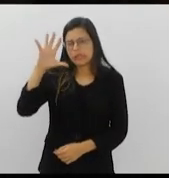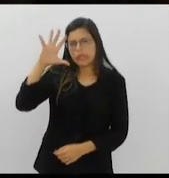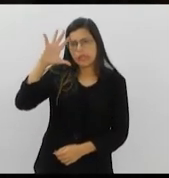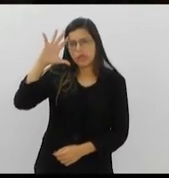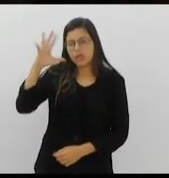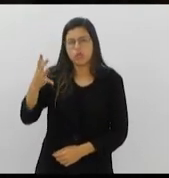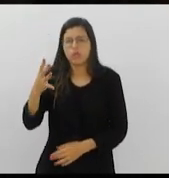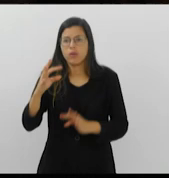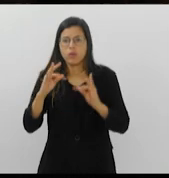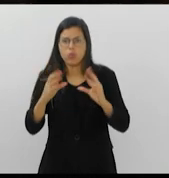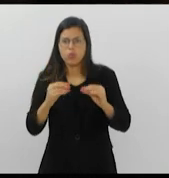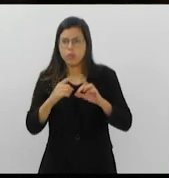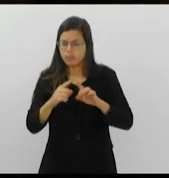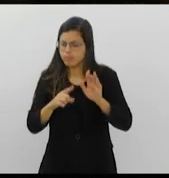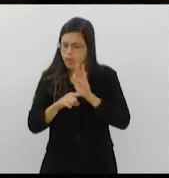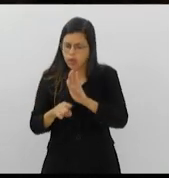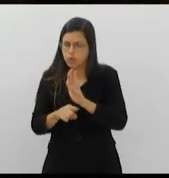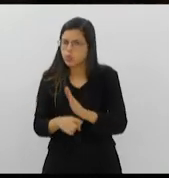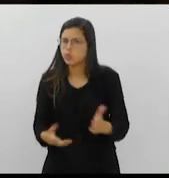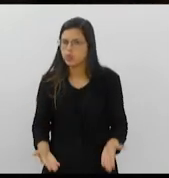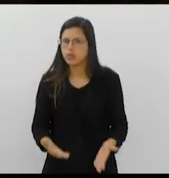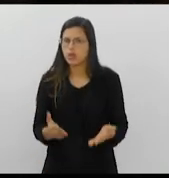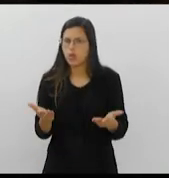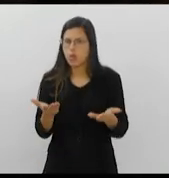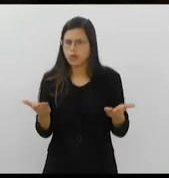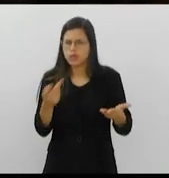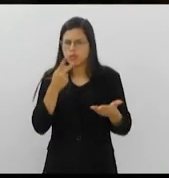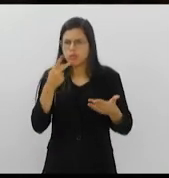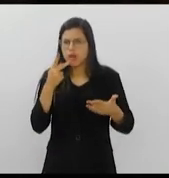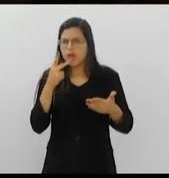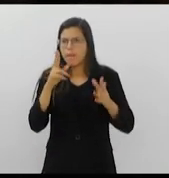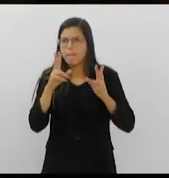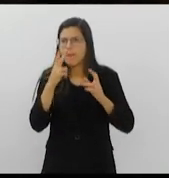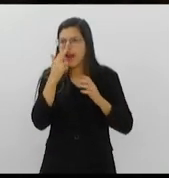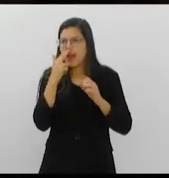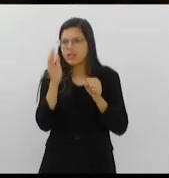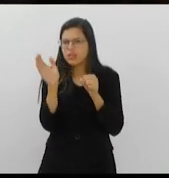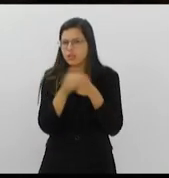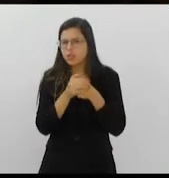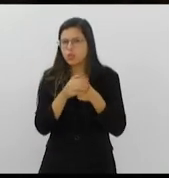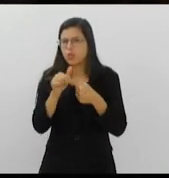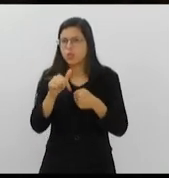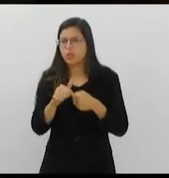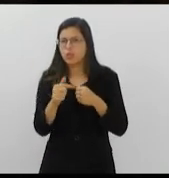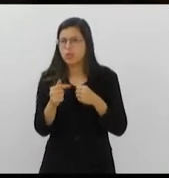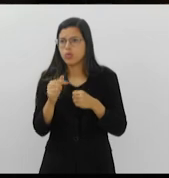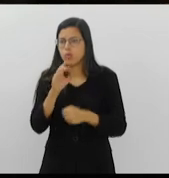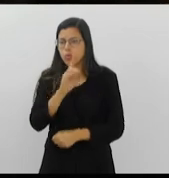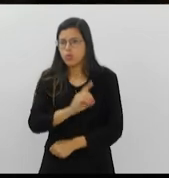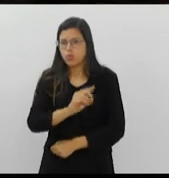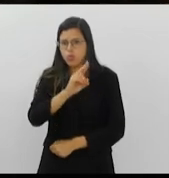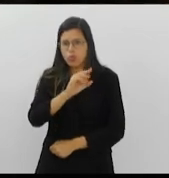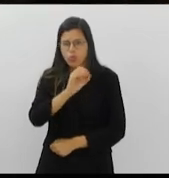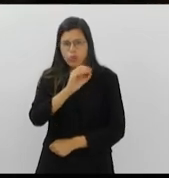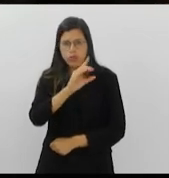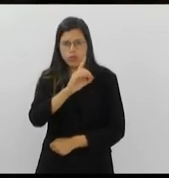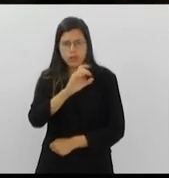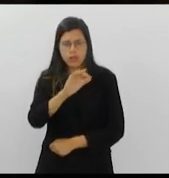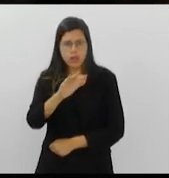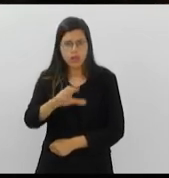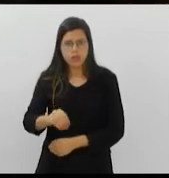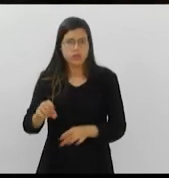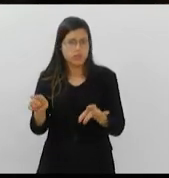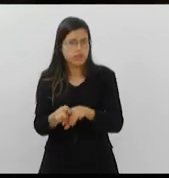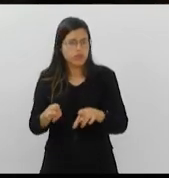contribuem muito. E hoje a gente fala de uma caixa preta sobre seja o repasse dos duodécimos, seja a utilização das